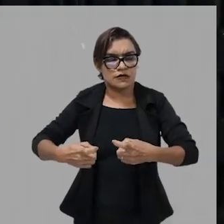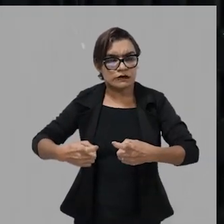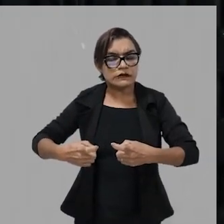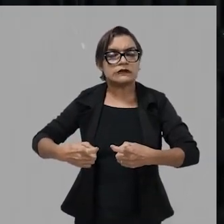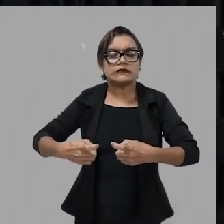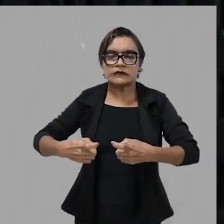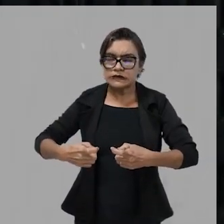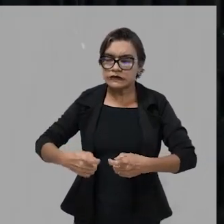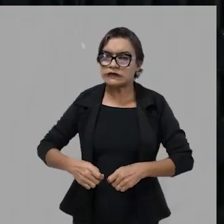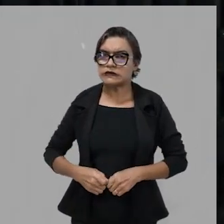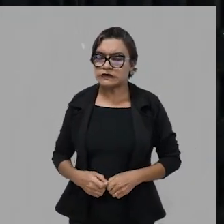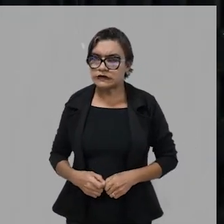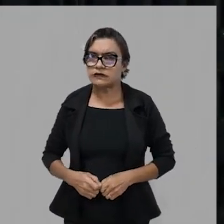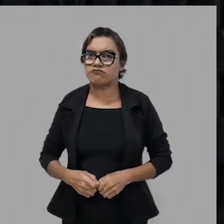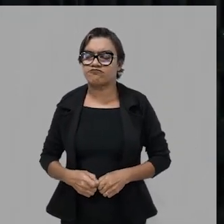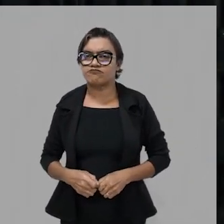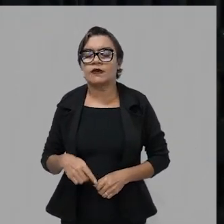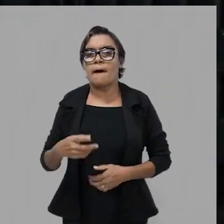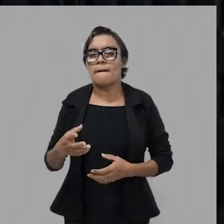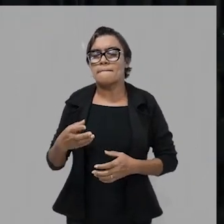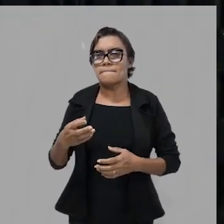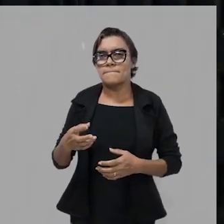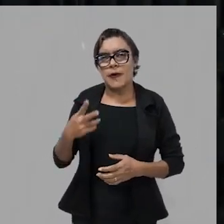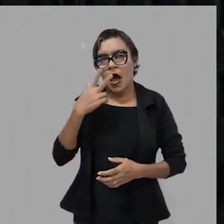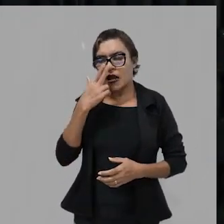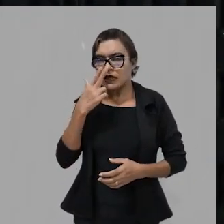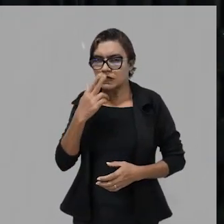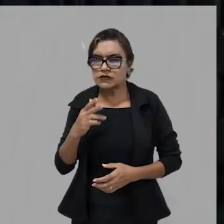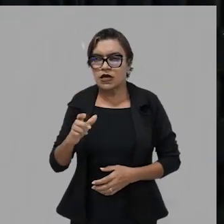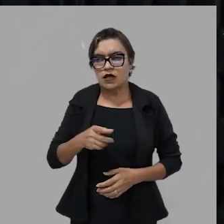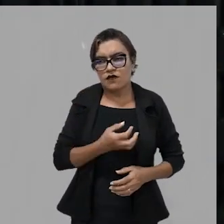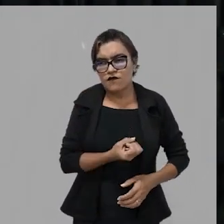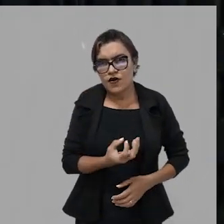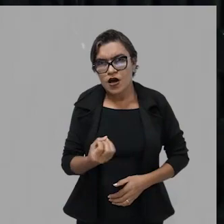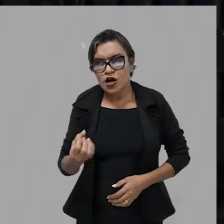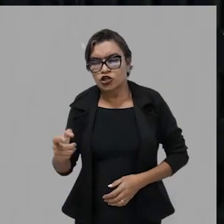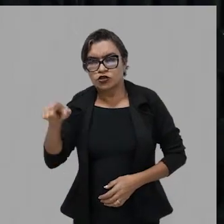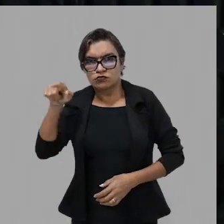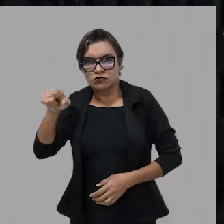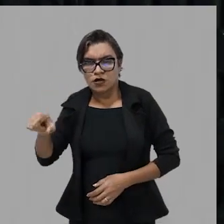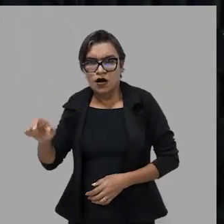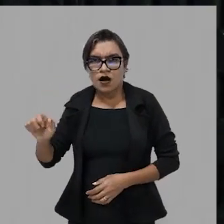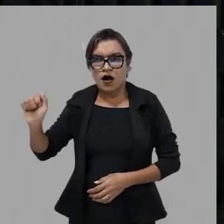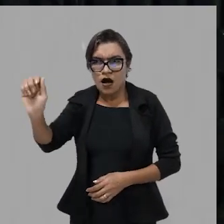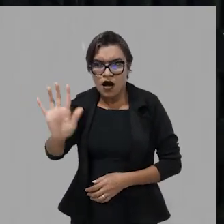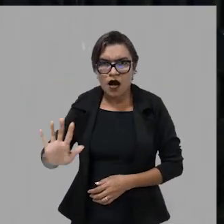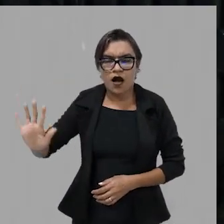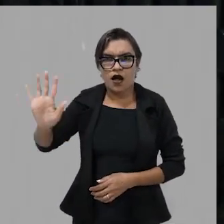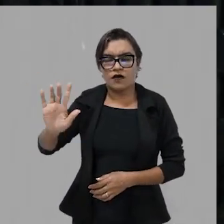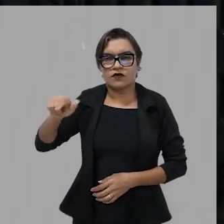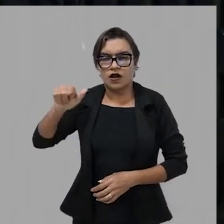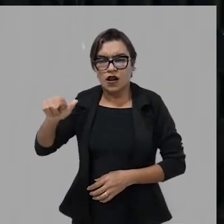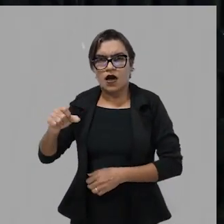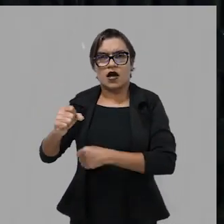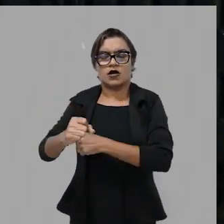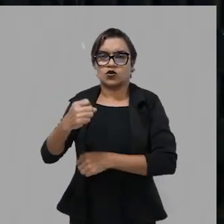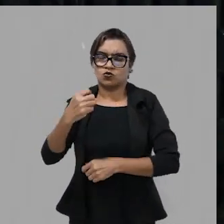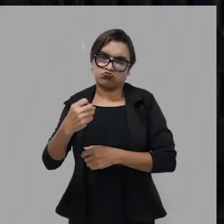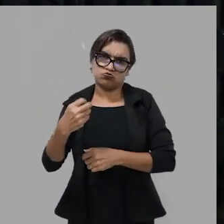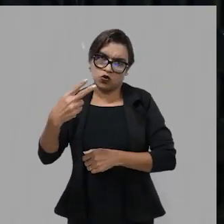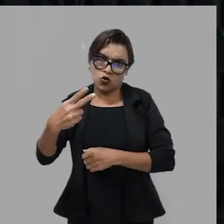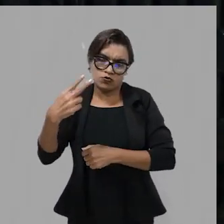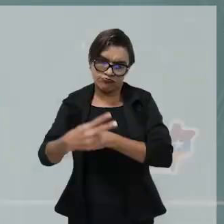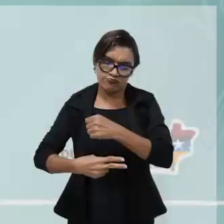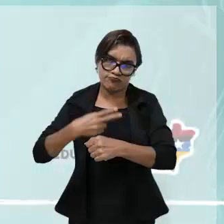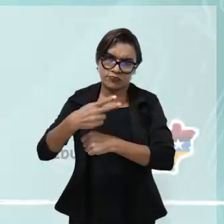fala, né, que ele resolveu embarcar como soldado para a África, serviu durante 2 anos e em combate, durante uma briga, ele